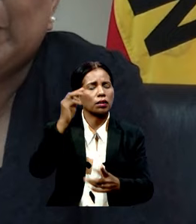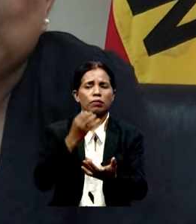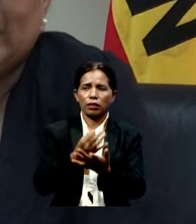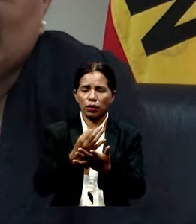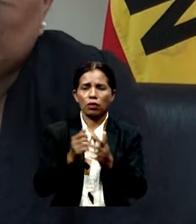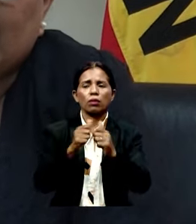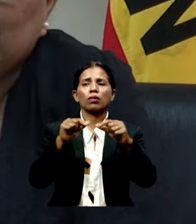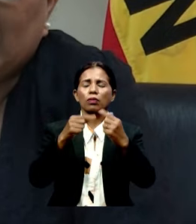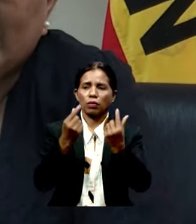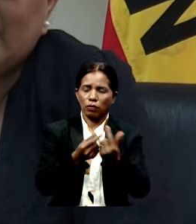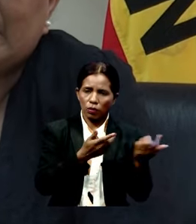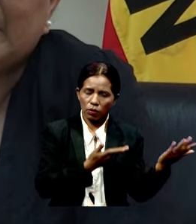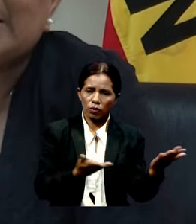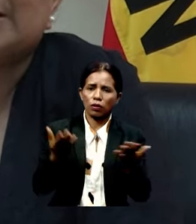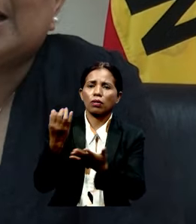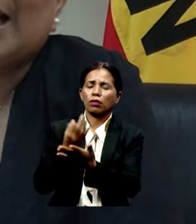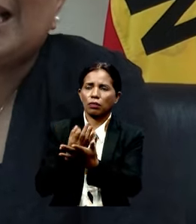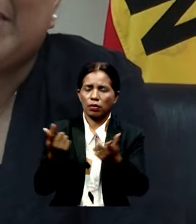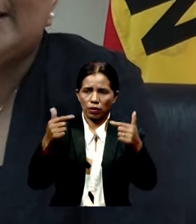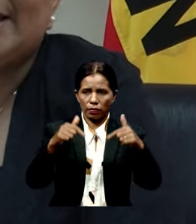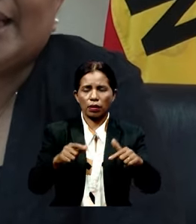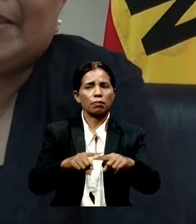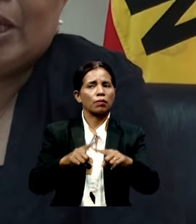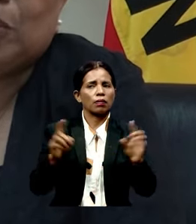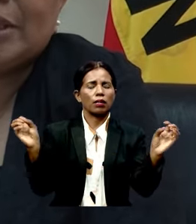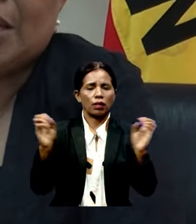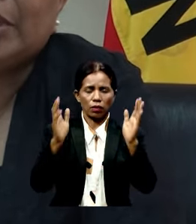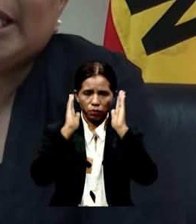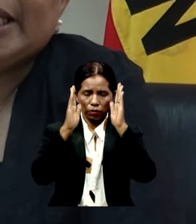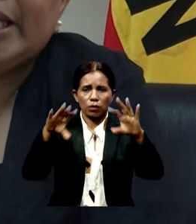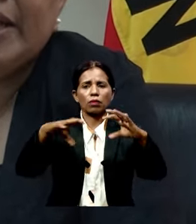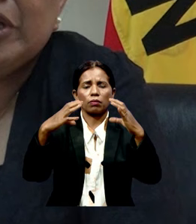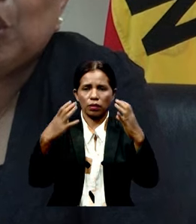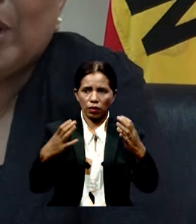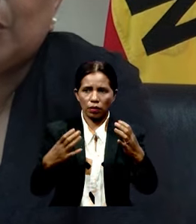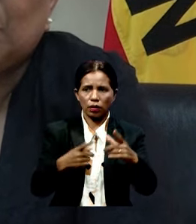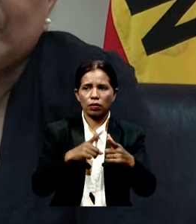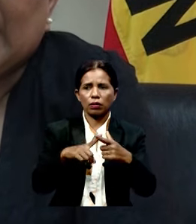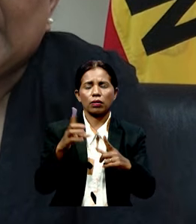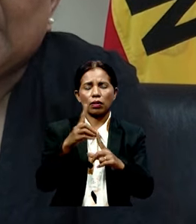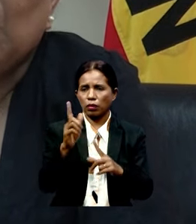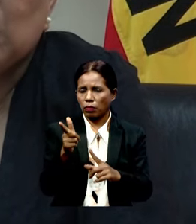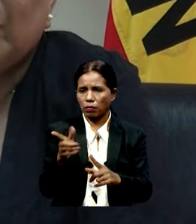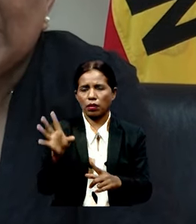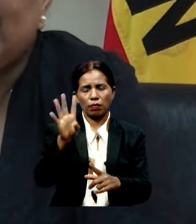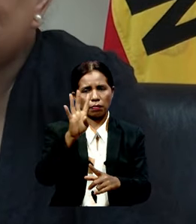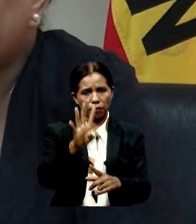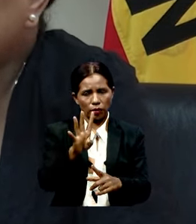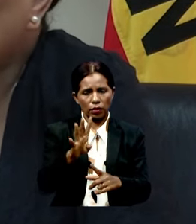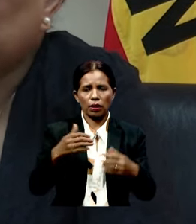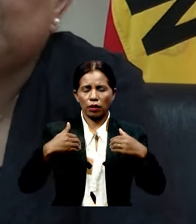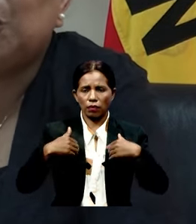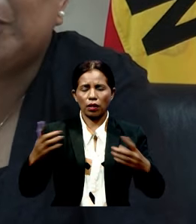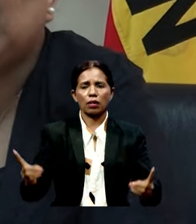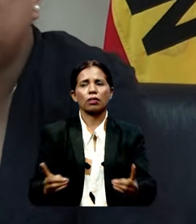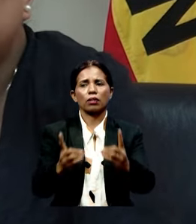a equipa lori tinha orçamento mai, mas lá baixa direita barra comissão, e dia 24, moço fala audiência e